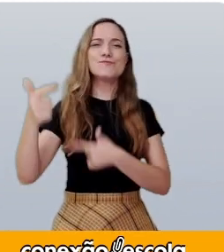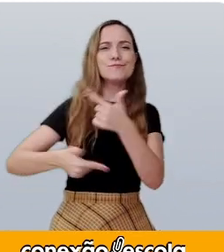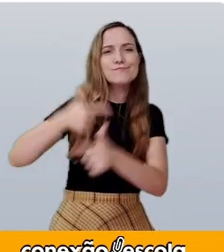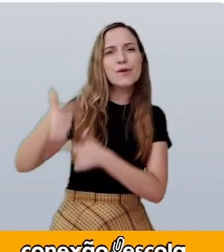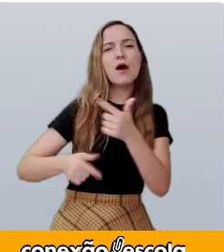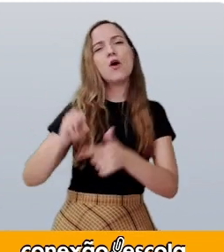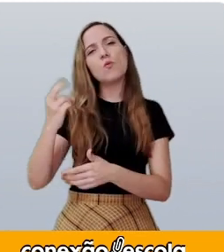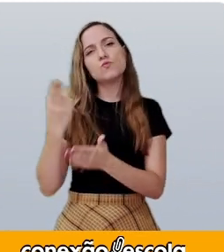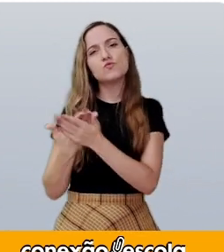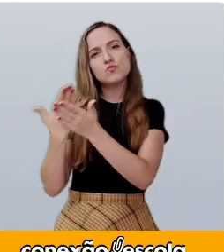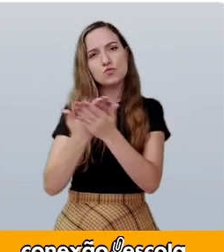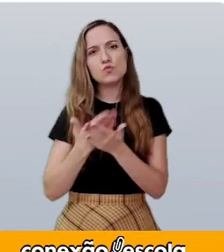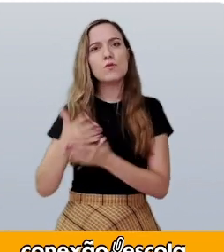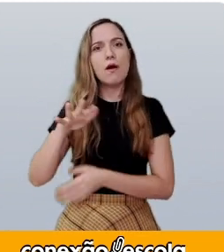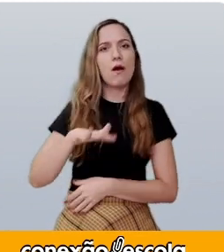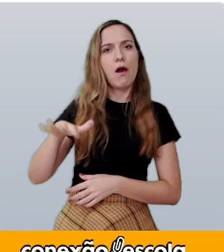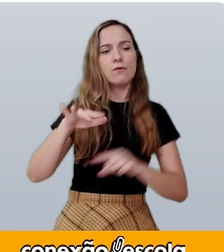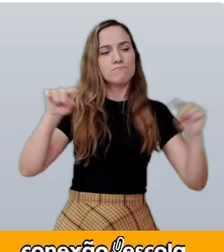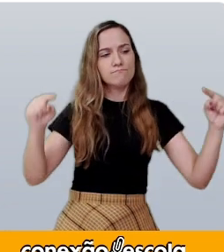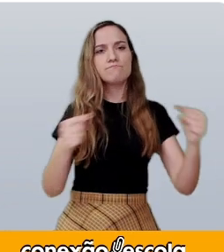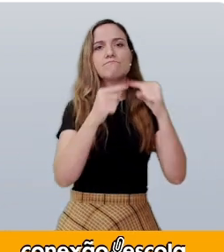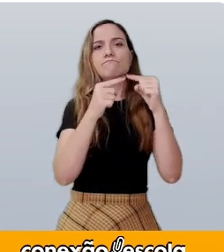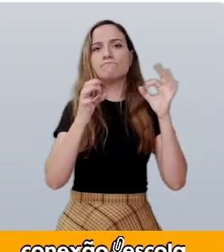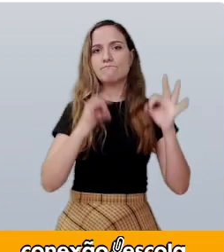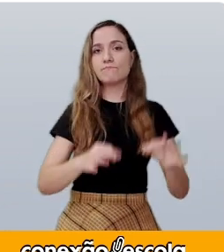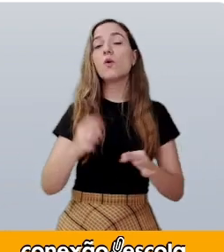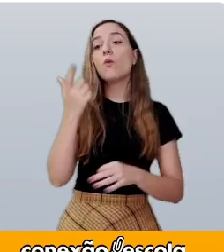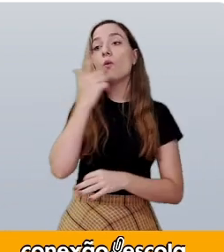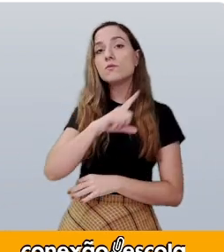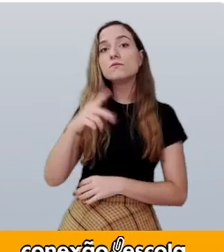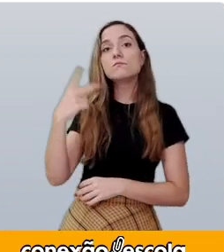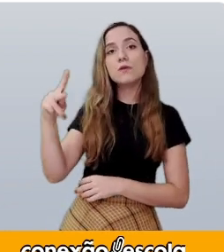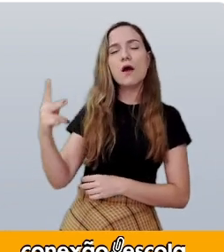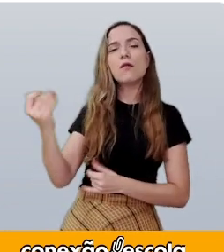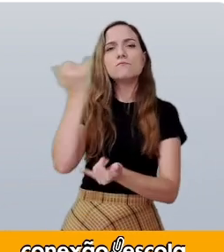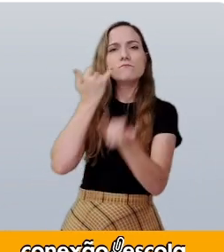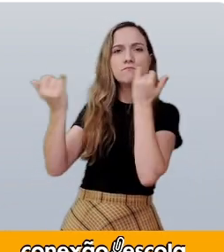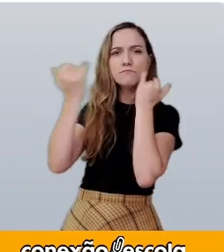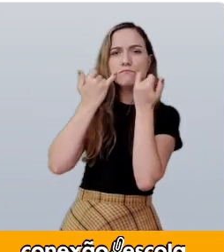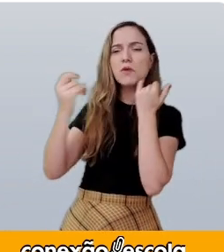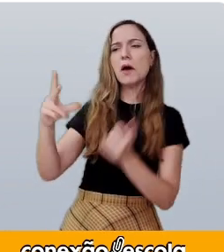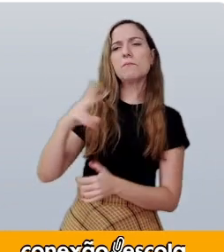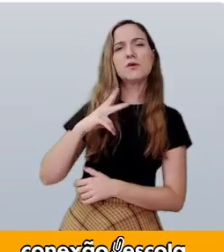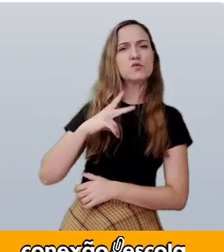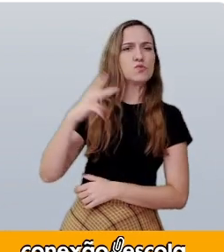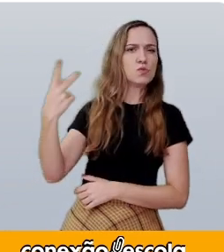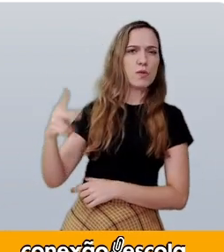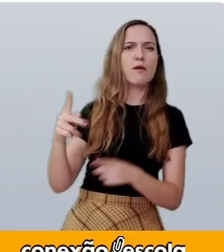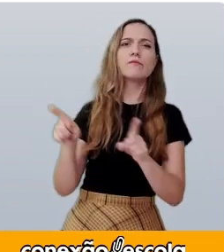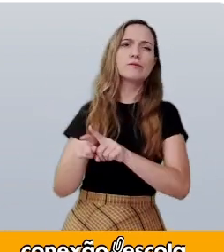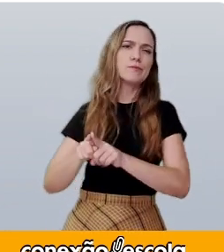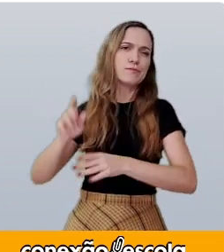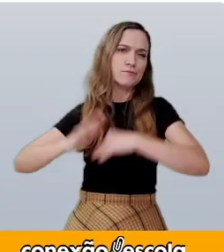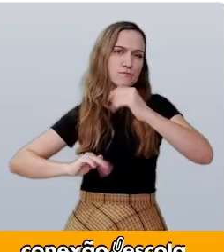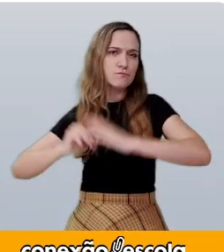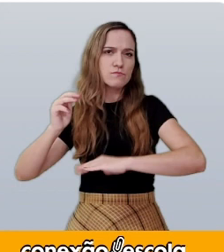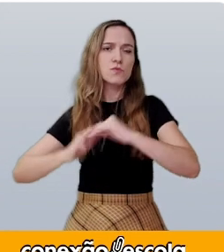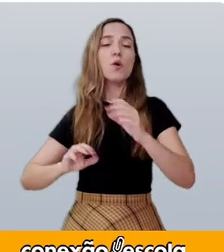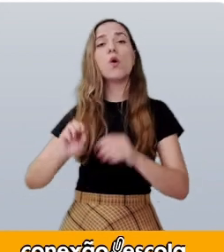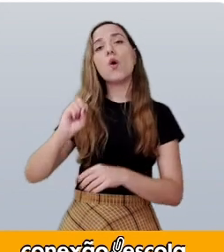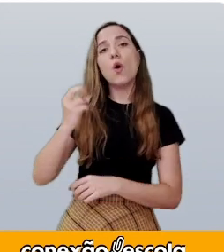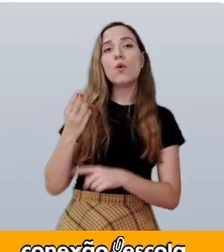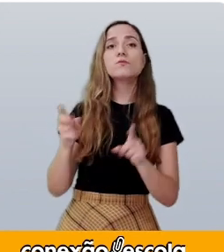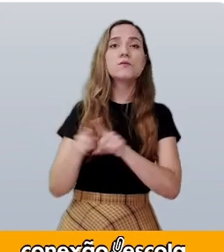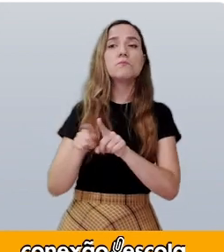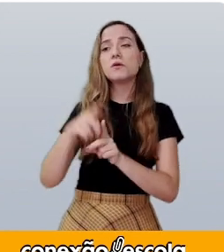na área escolhida, dando informações particulares, profissionais e até mesmo a